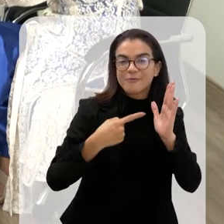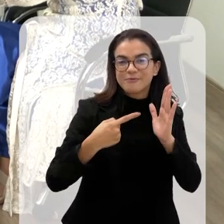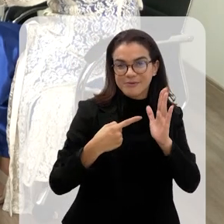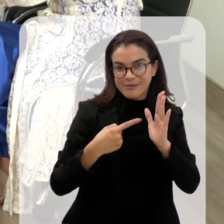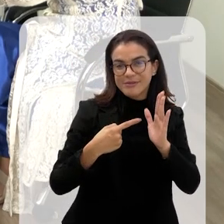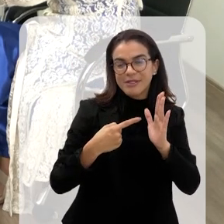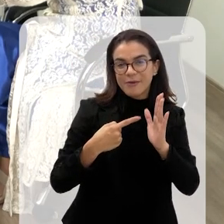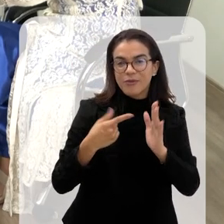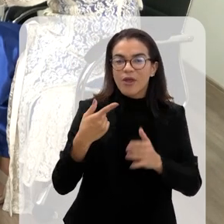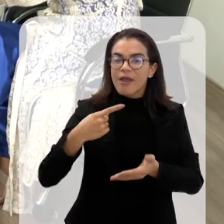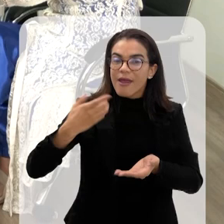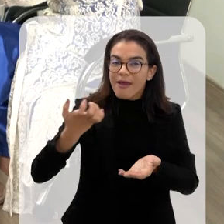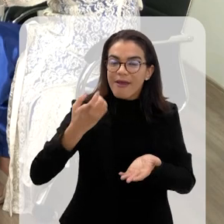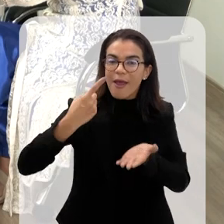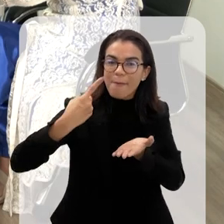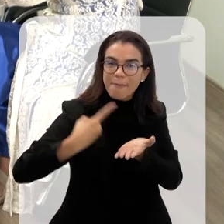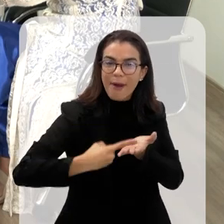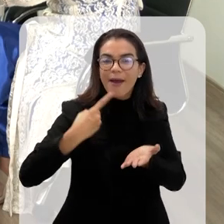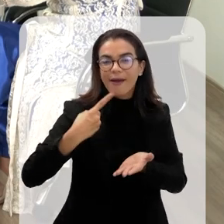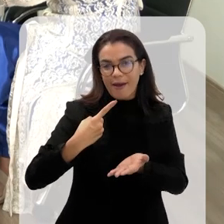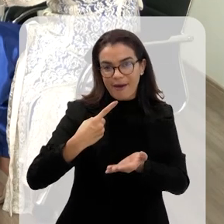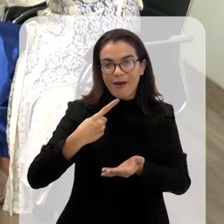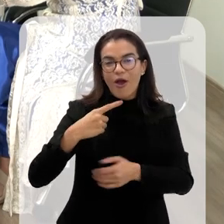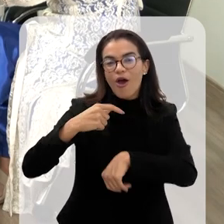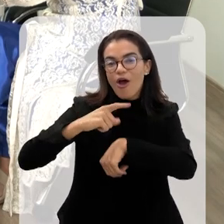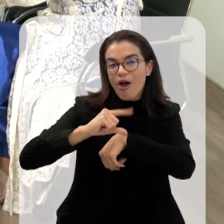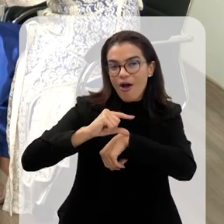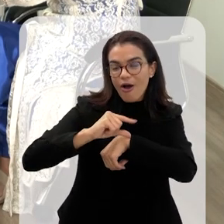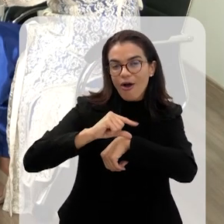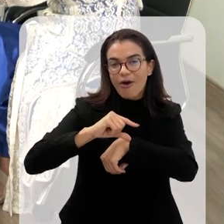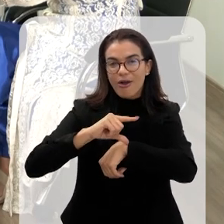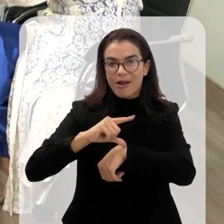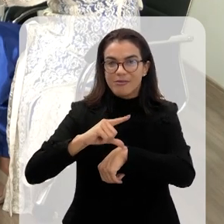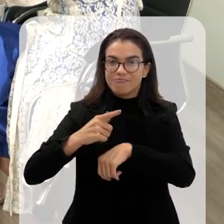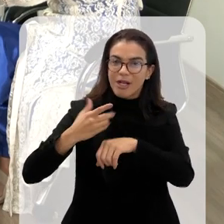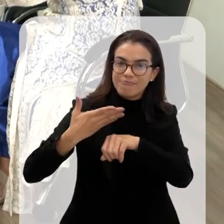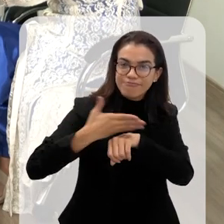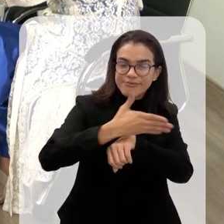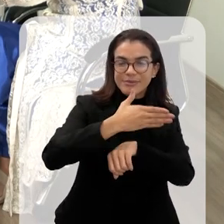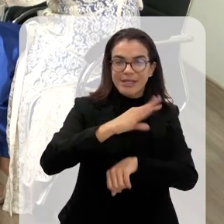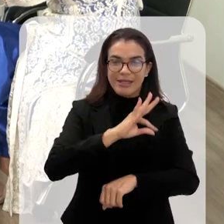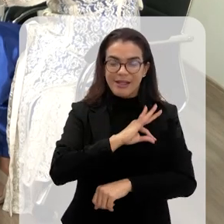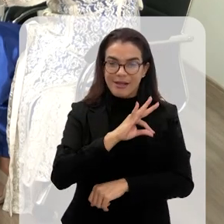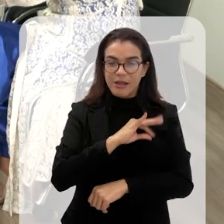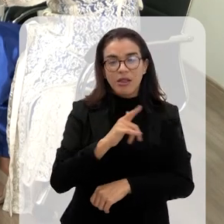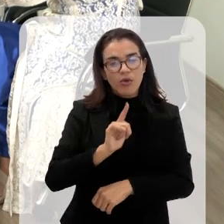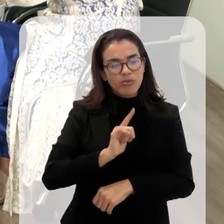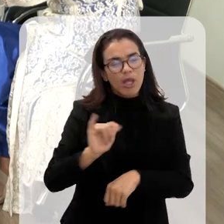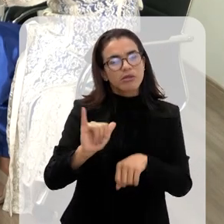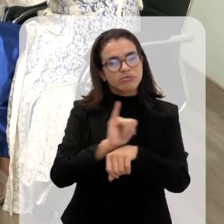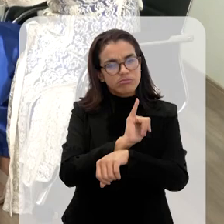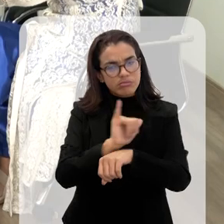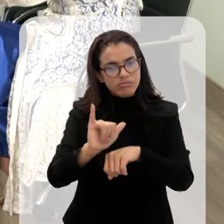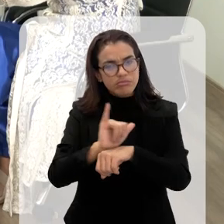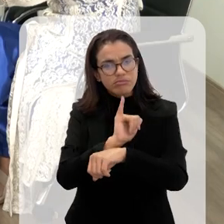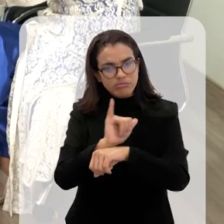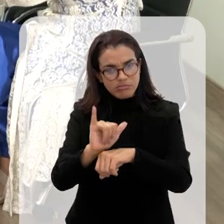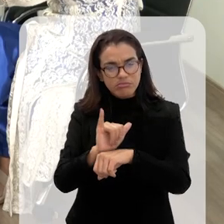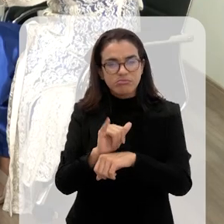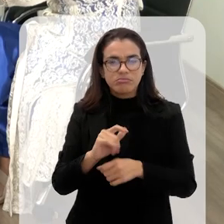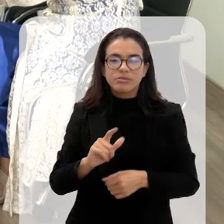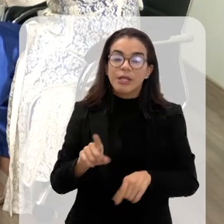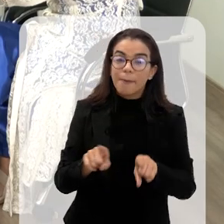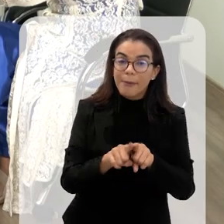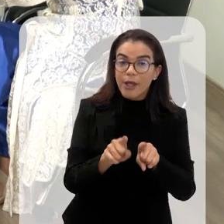gostariam de marcar um horário para ir aí e tudo mais. Então hoje você tem essa forma, né? Certo.